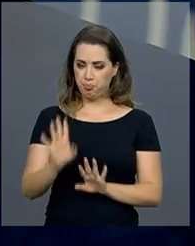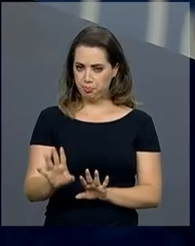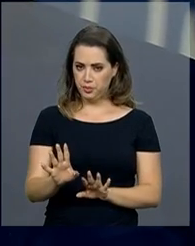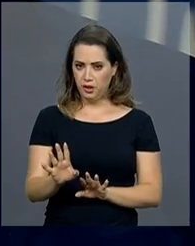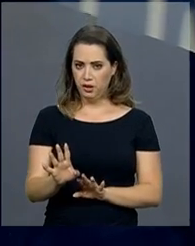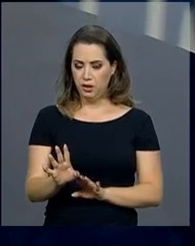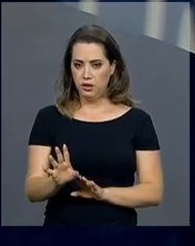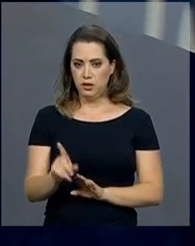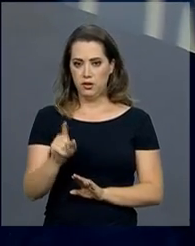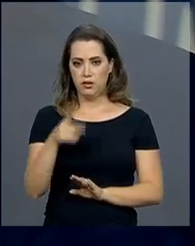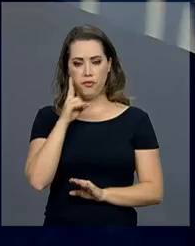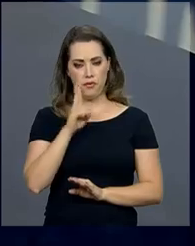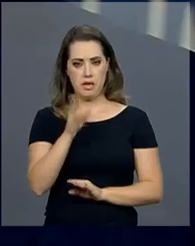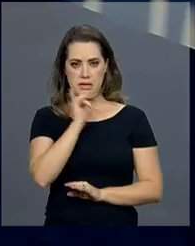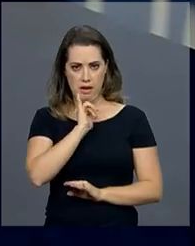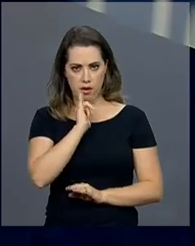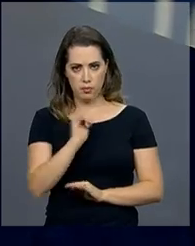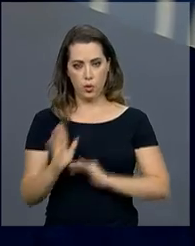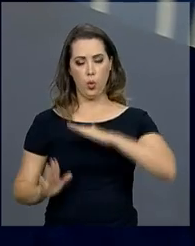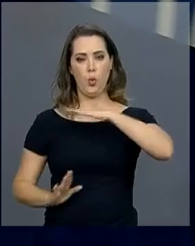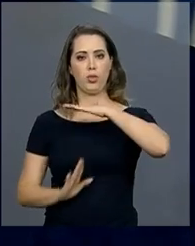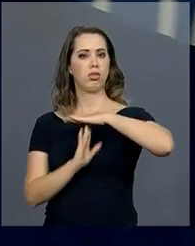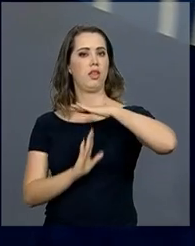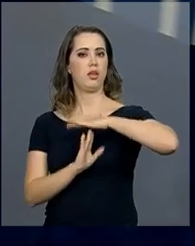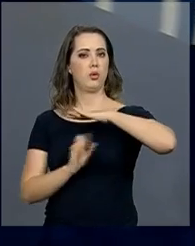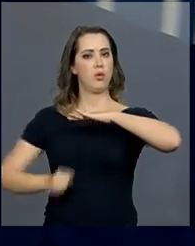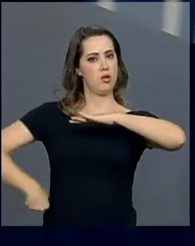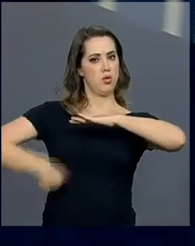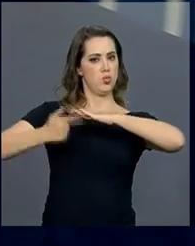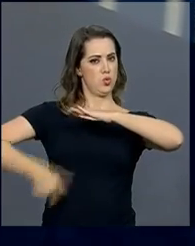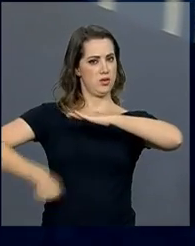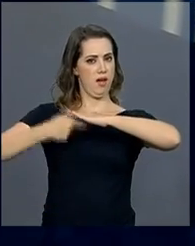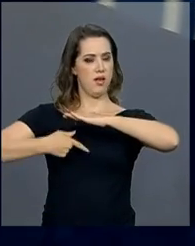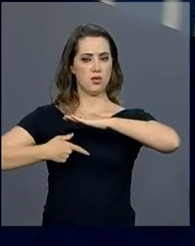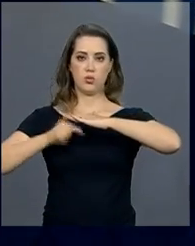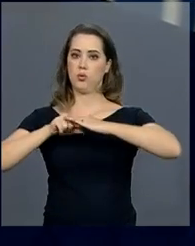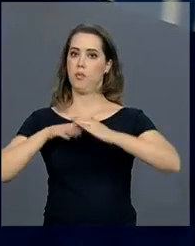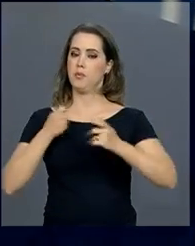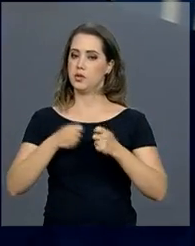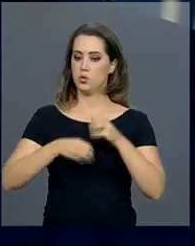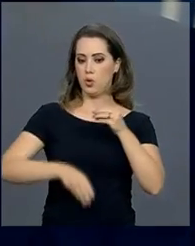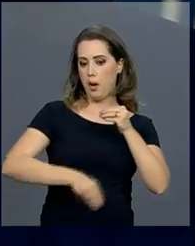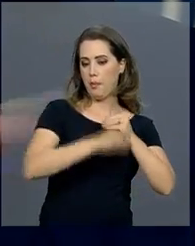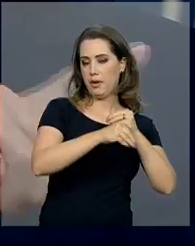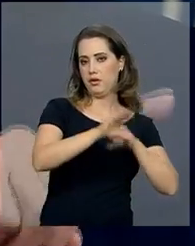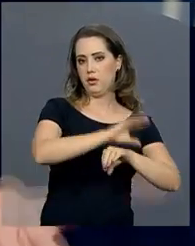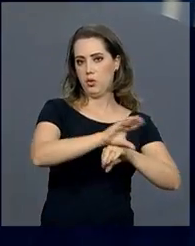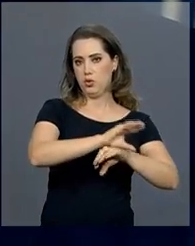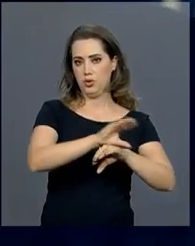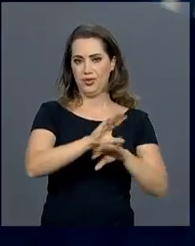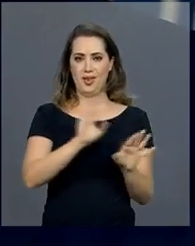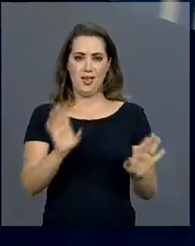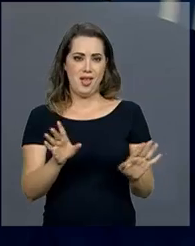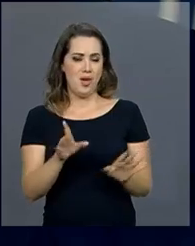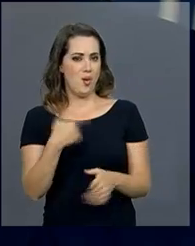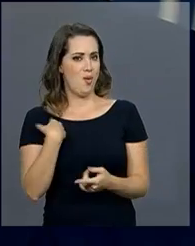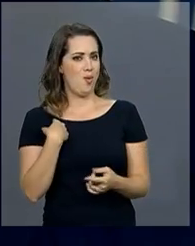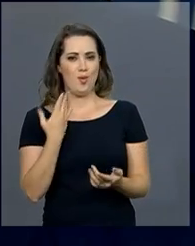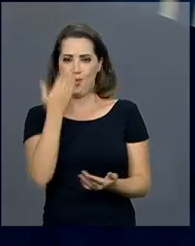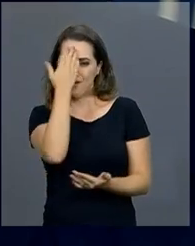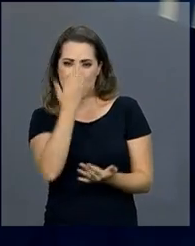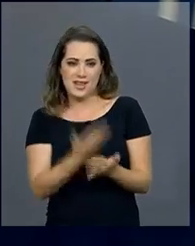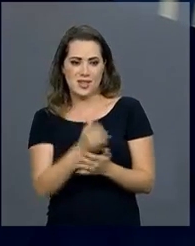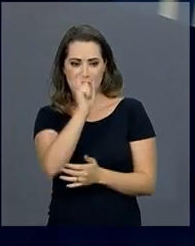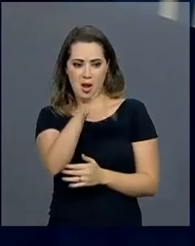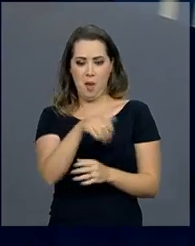dado o teto de gastos públicos isto foi feito por meio de uma emenda constitucional eu duvido que alguém seja eleito